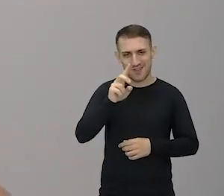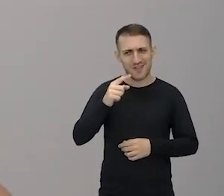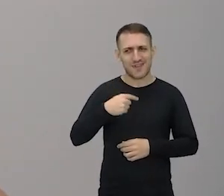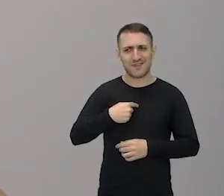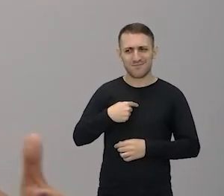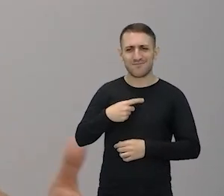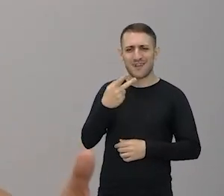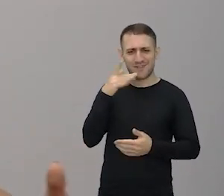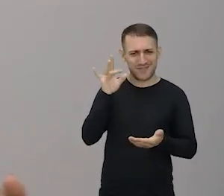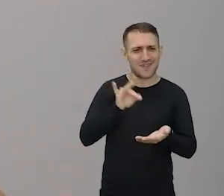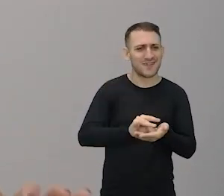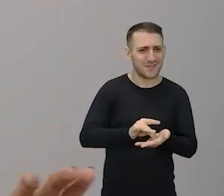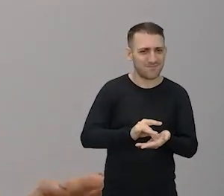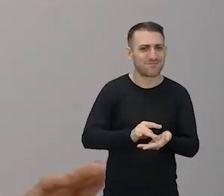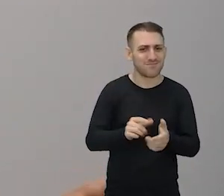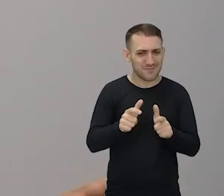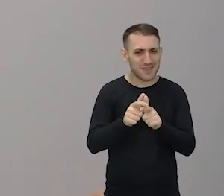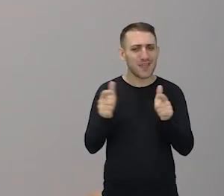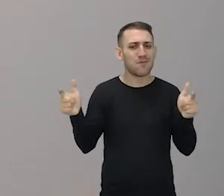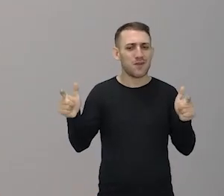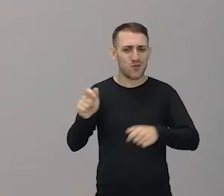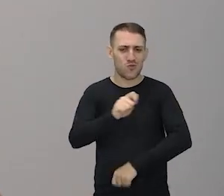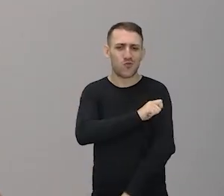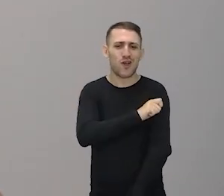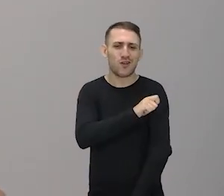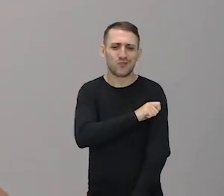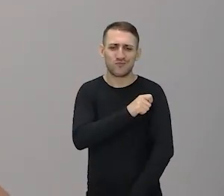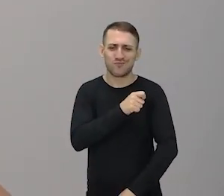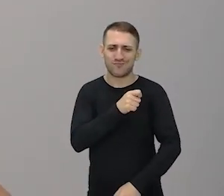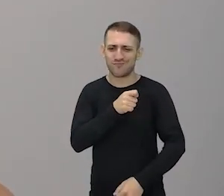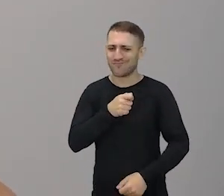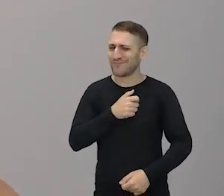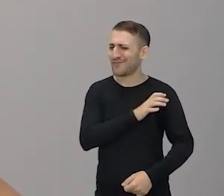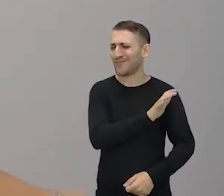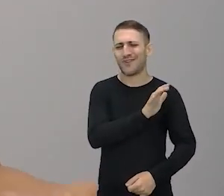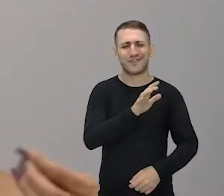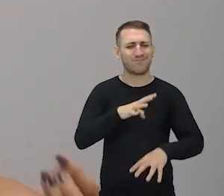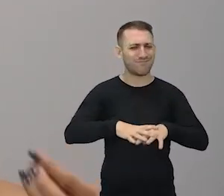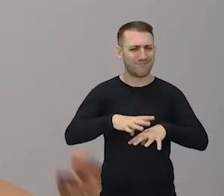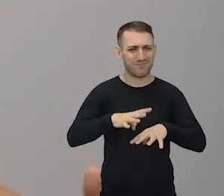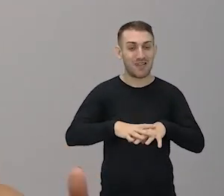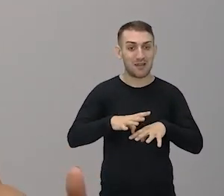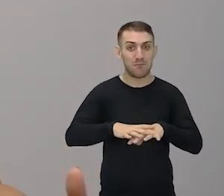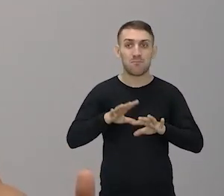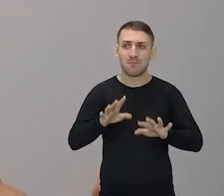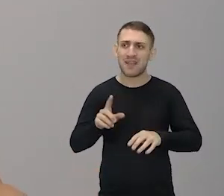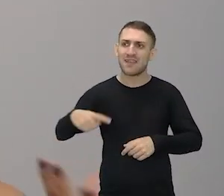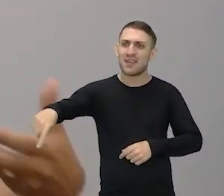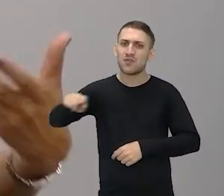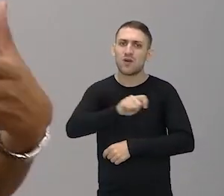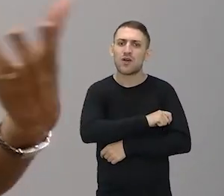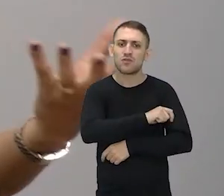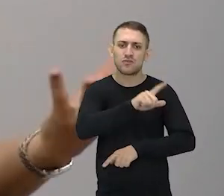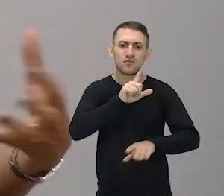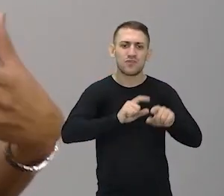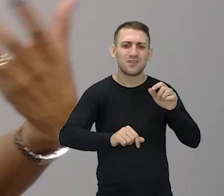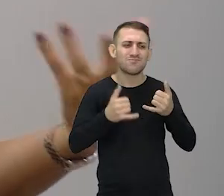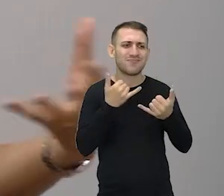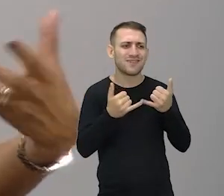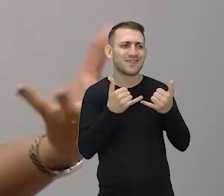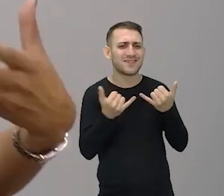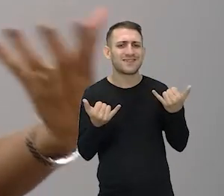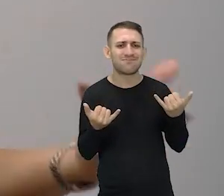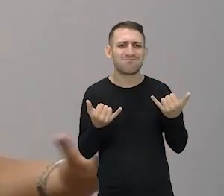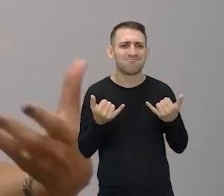olhe, geralmente os alunos não têm muita afinidade com matemática. E escolher esse itinerário meio que a esmo, assim,